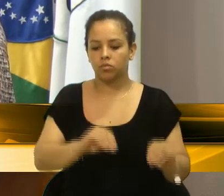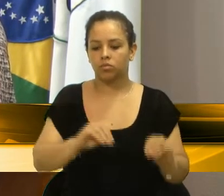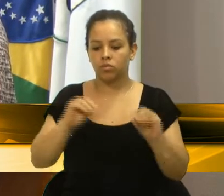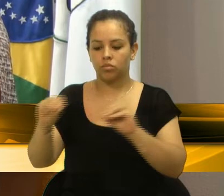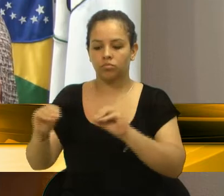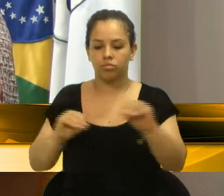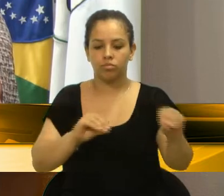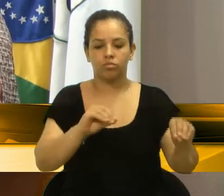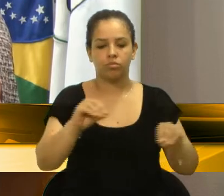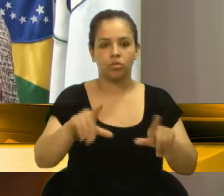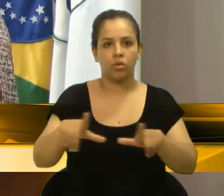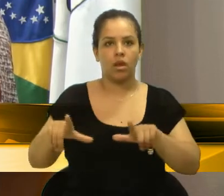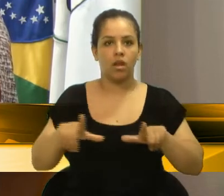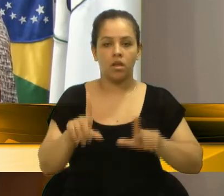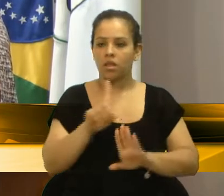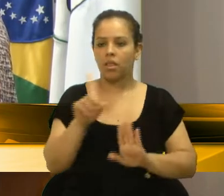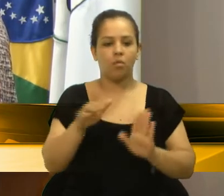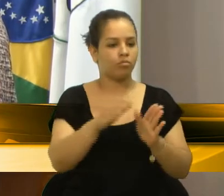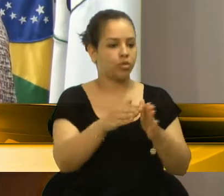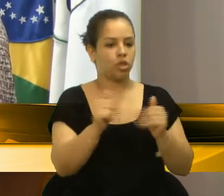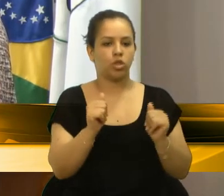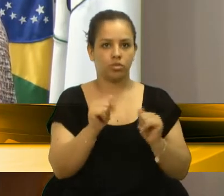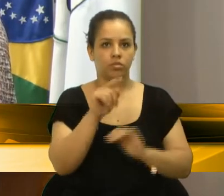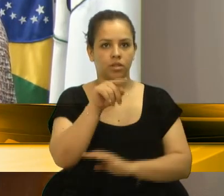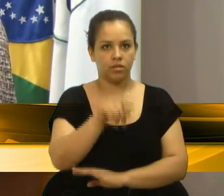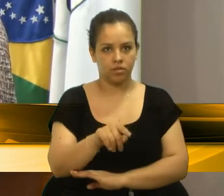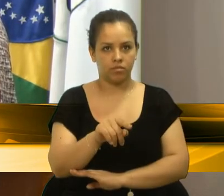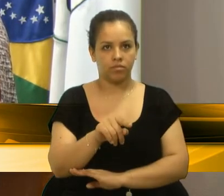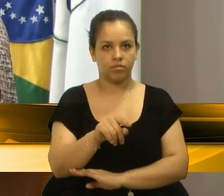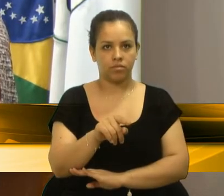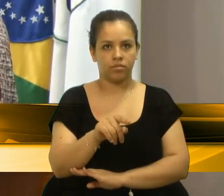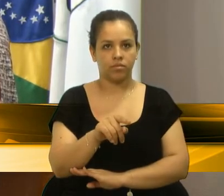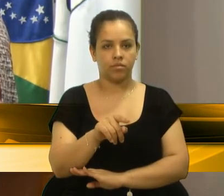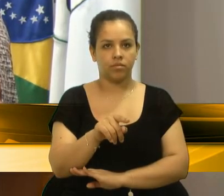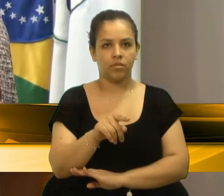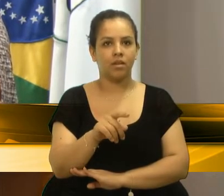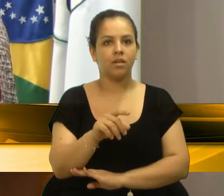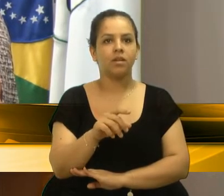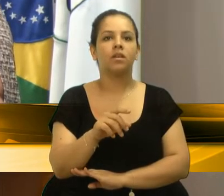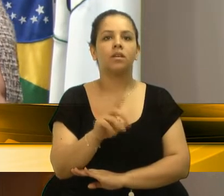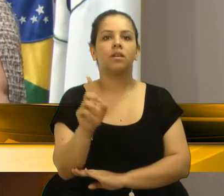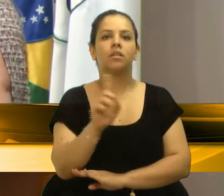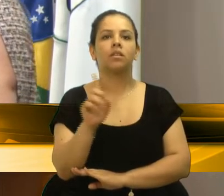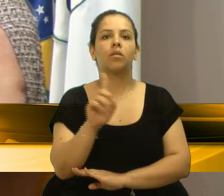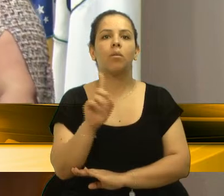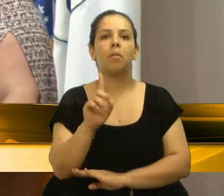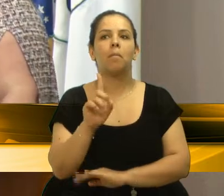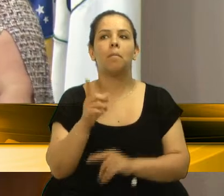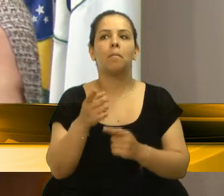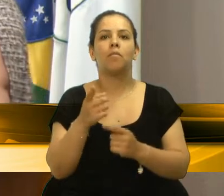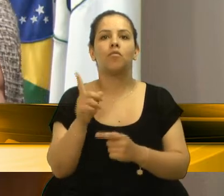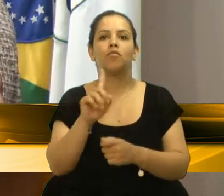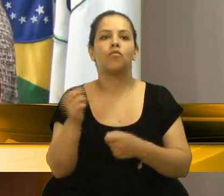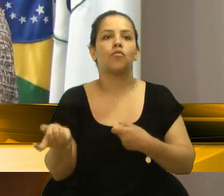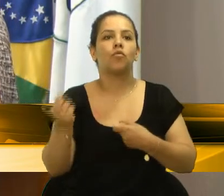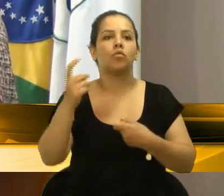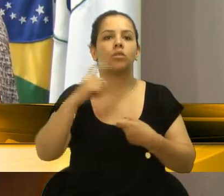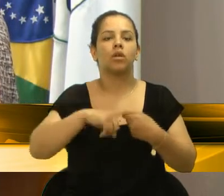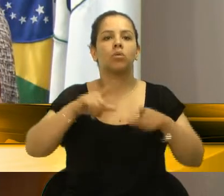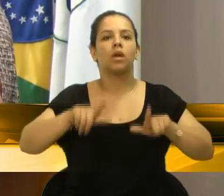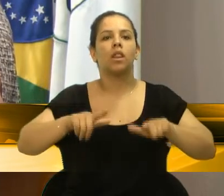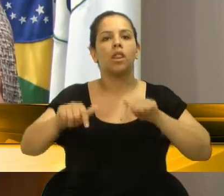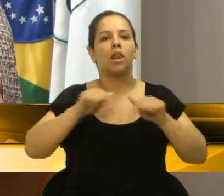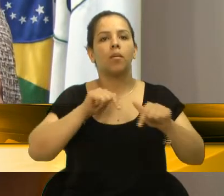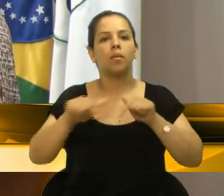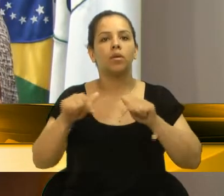unidades sem consultá-los. E sob a advertência que não mais retornariam ao seu local de trabalho,